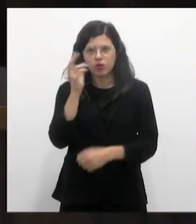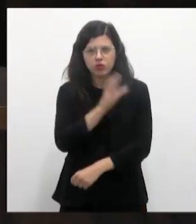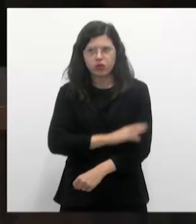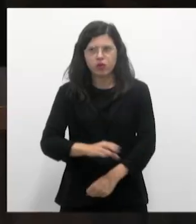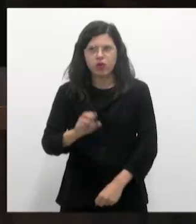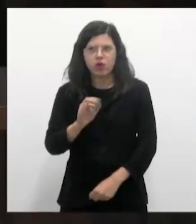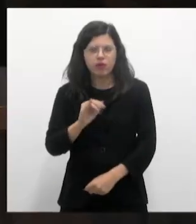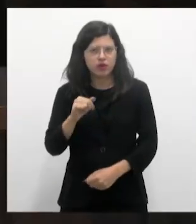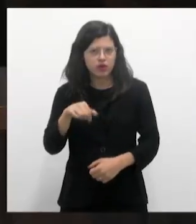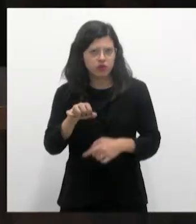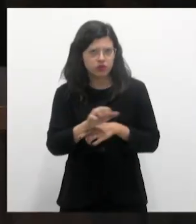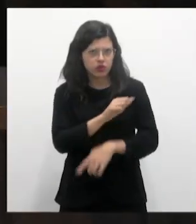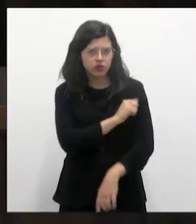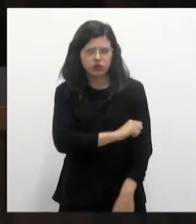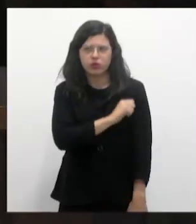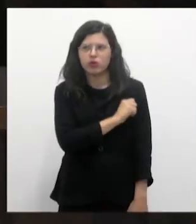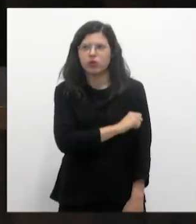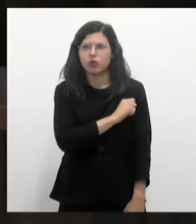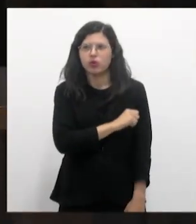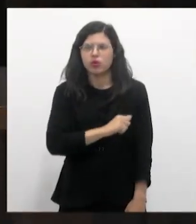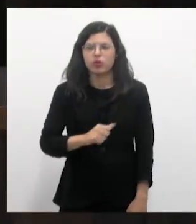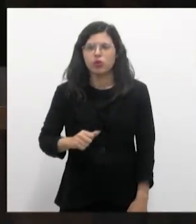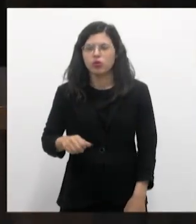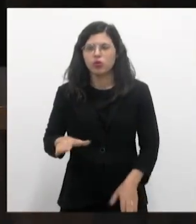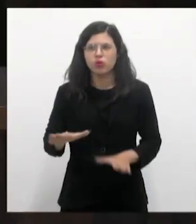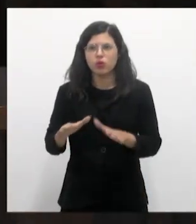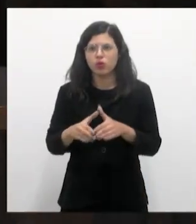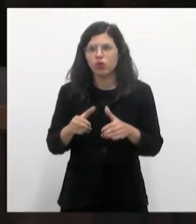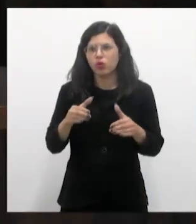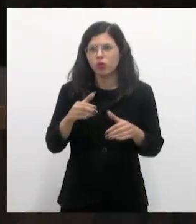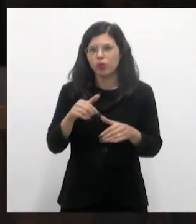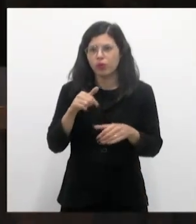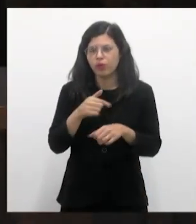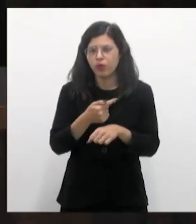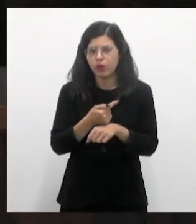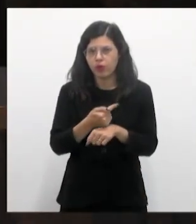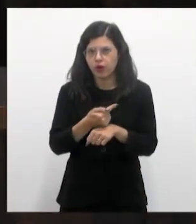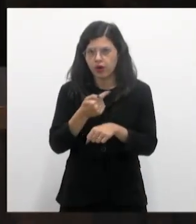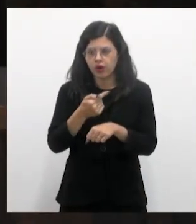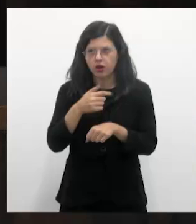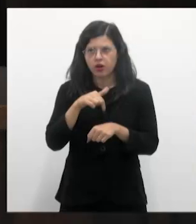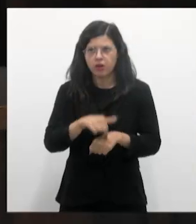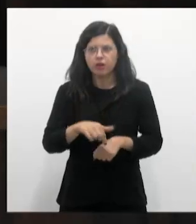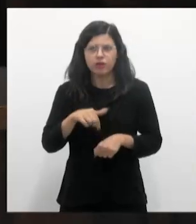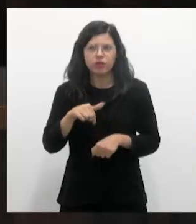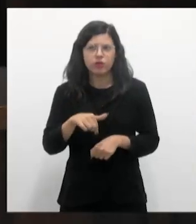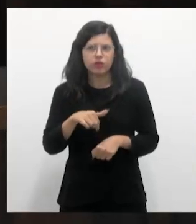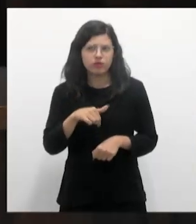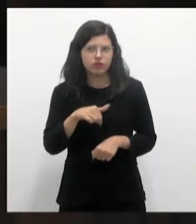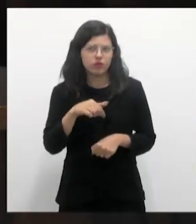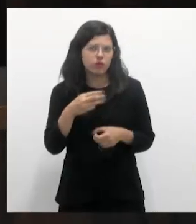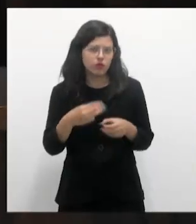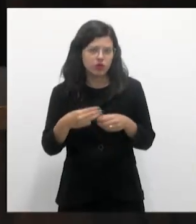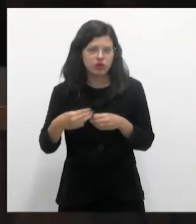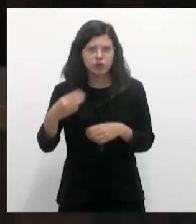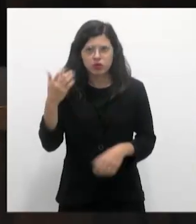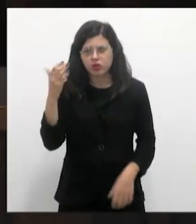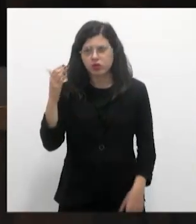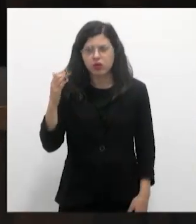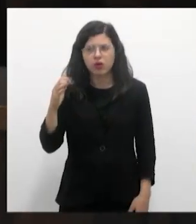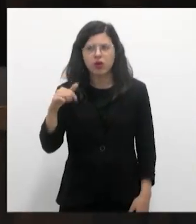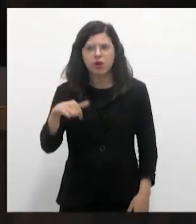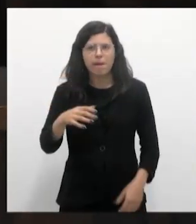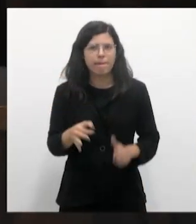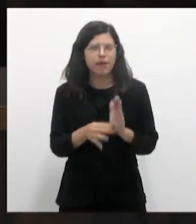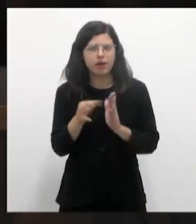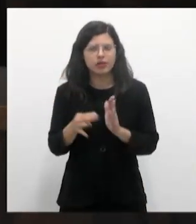e imaterial do Estado do Rio de Janeiro Grêmio Recreativo Cultural Escola de Samba Sabiá, no município de Niterói. Parecer das